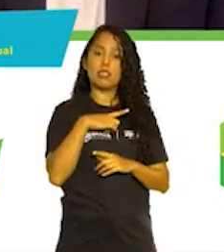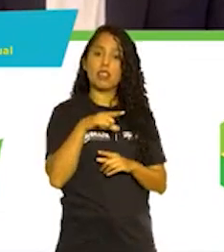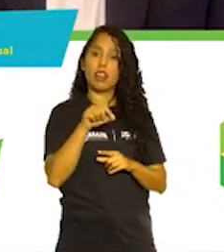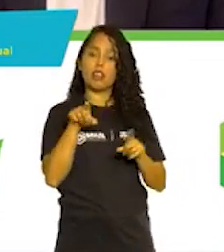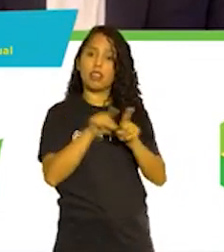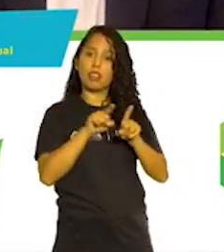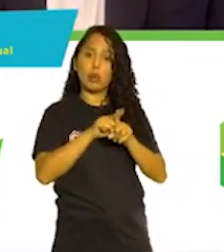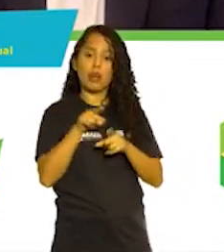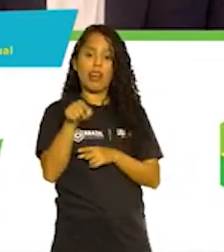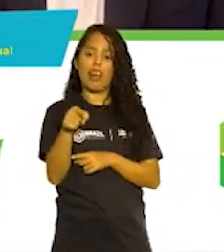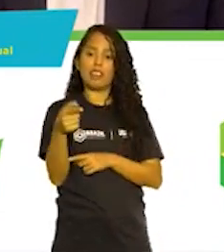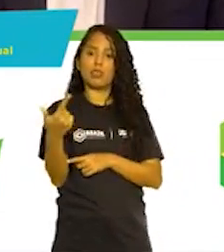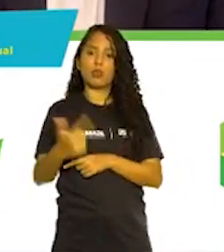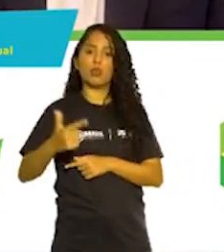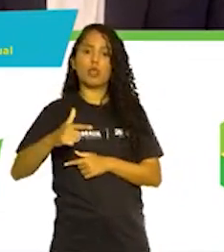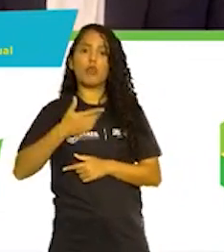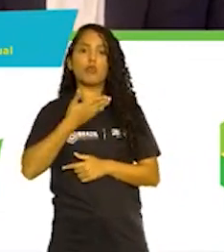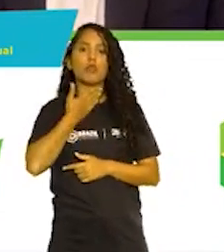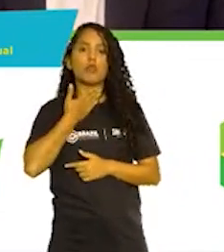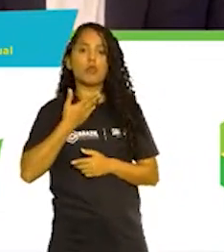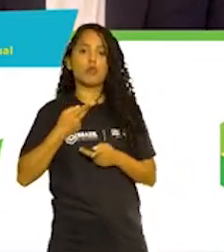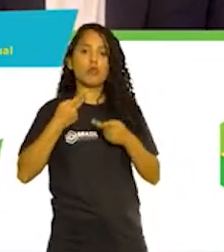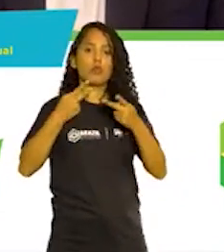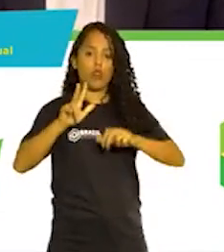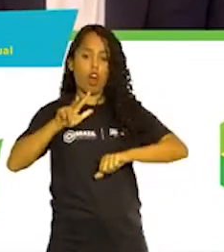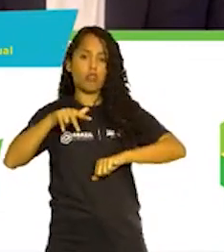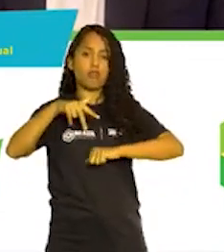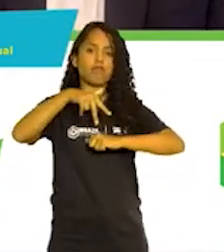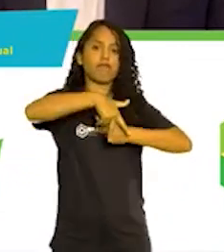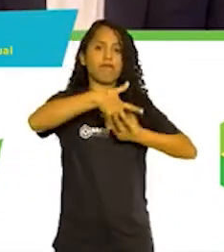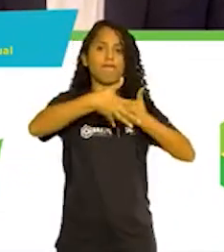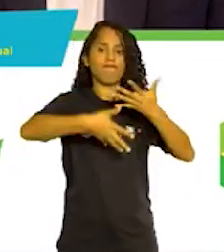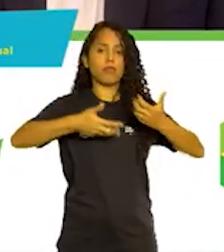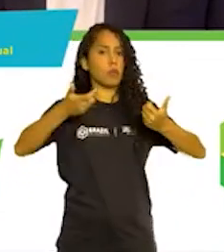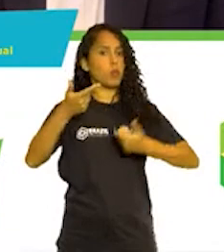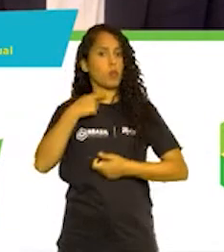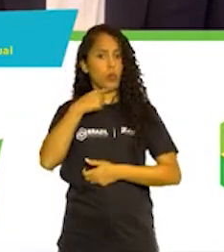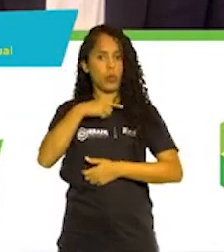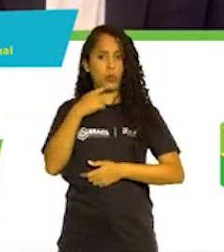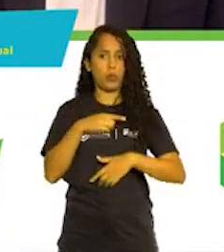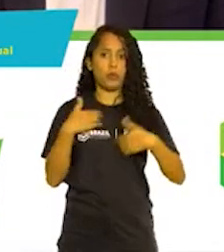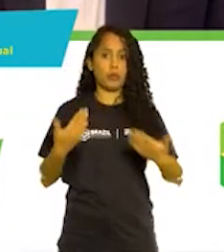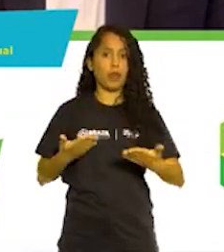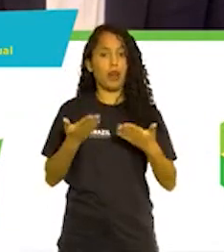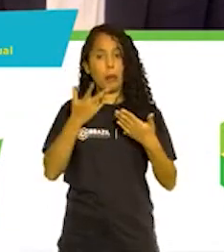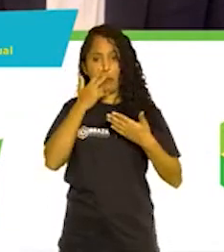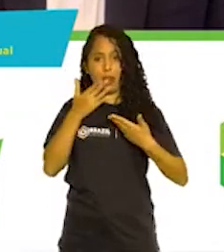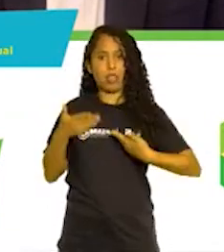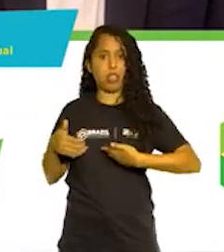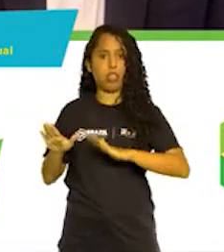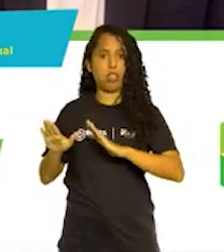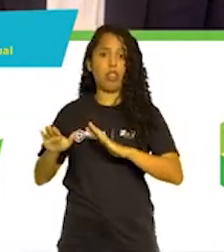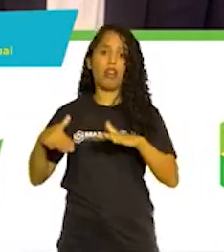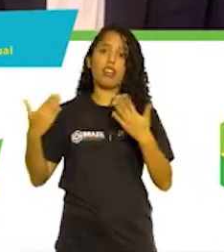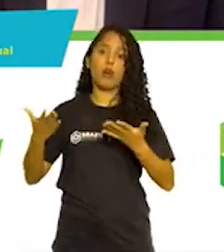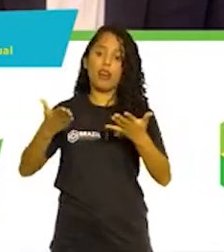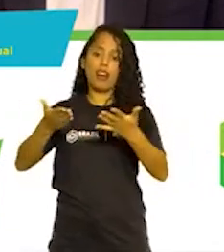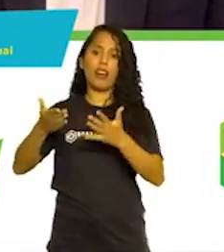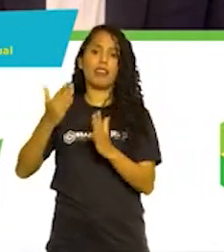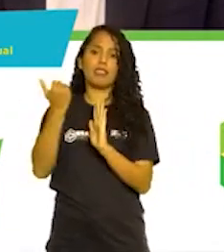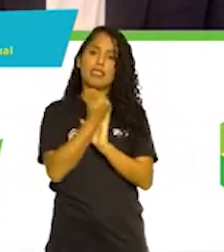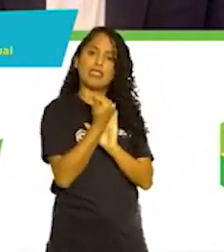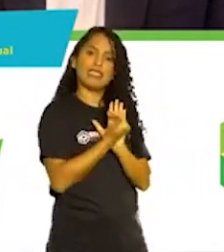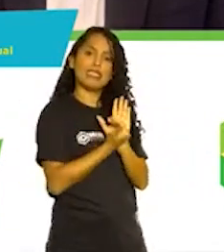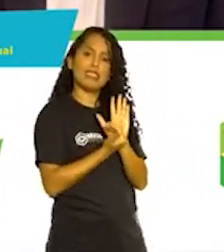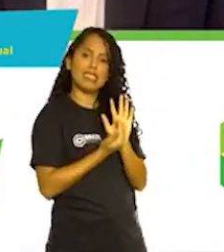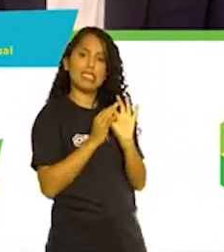essa não tem voz. Essa não tem voz, né? Então, ela fica de lado. Essa lista é grande, o Armínio sempre faz